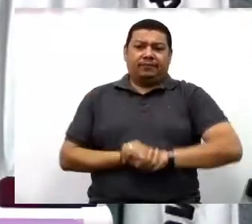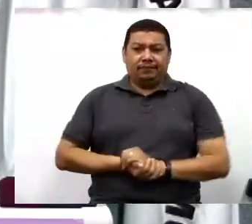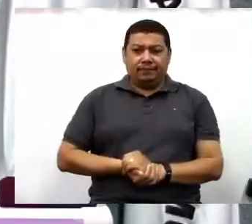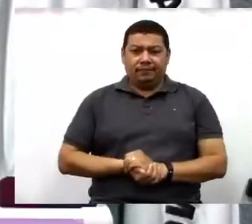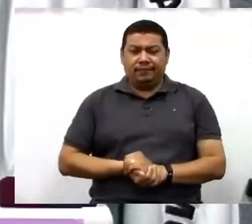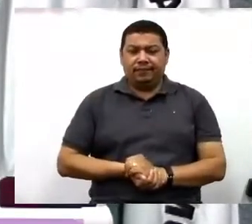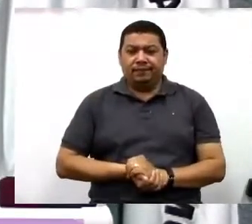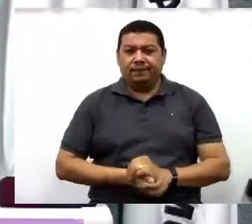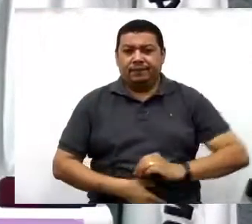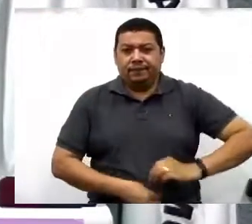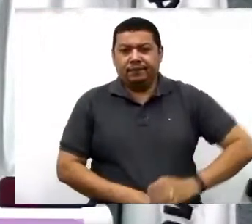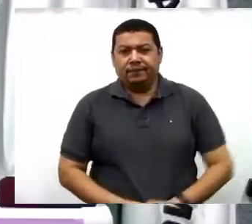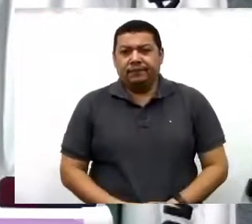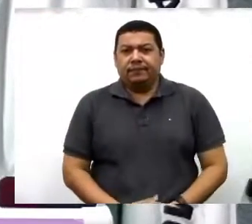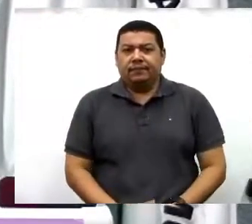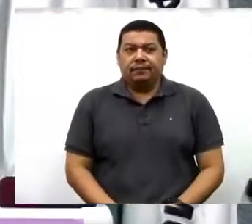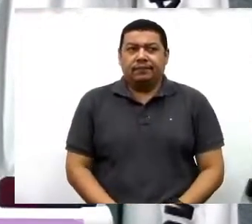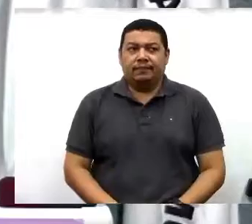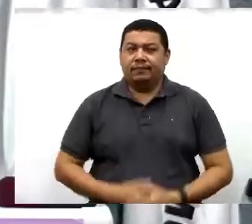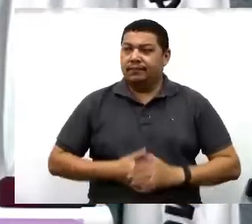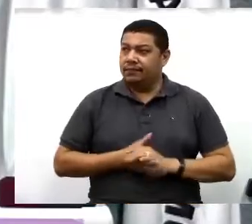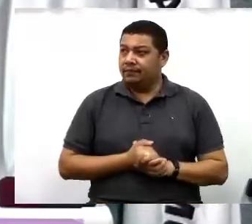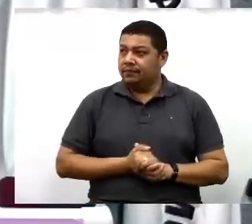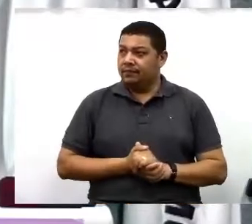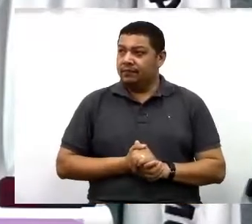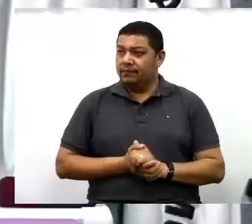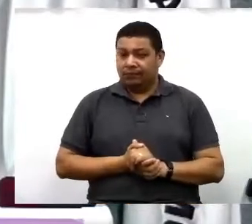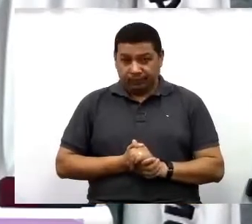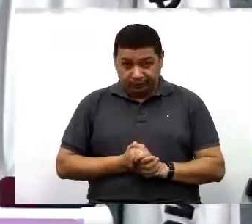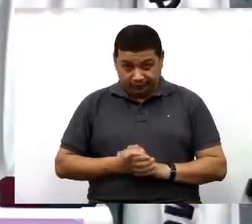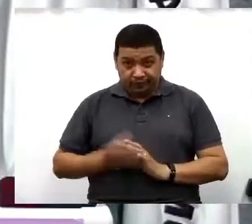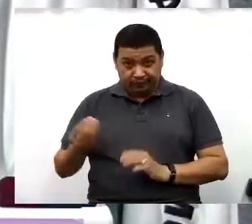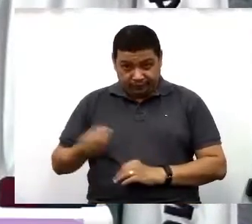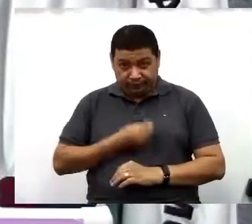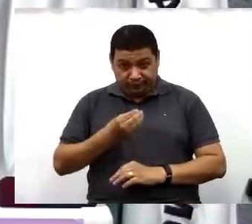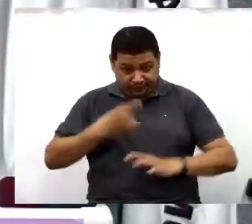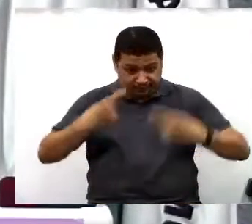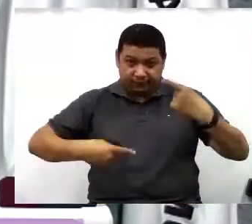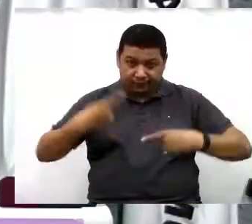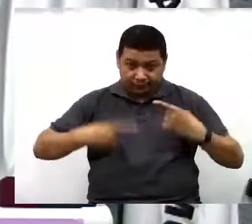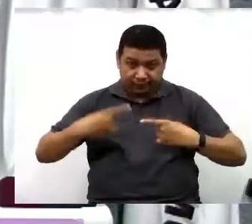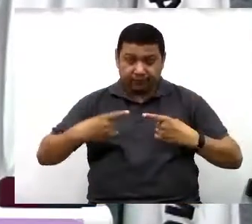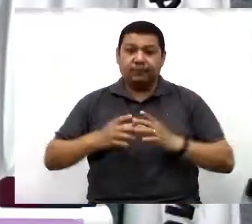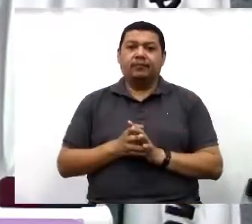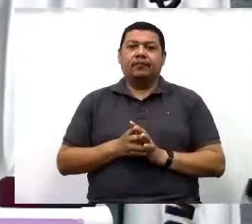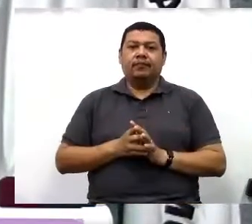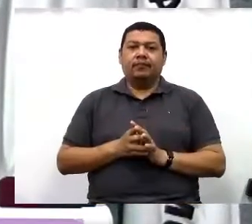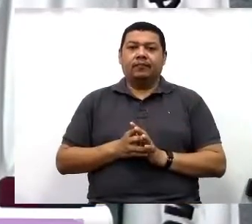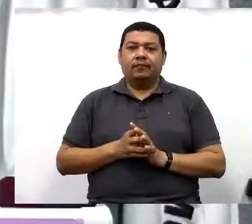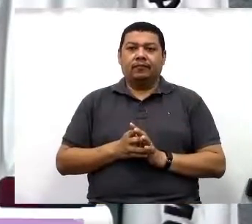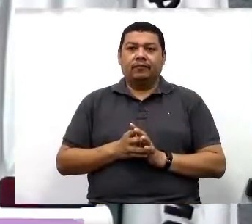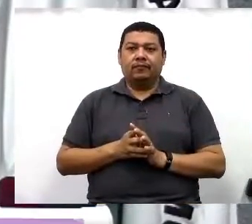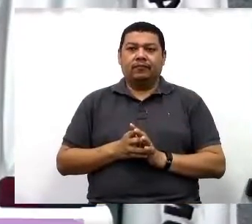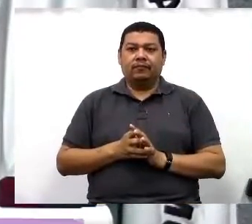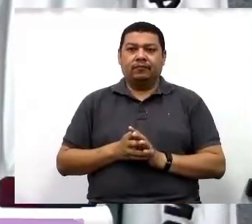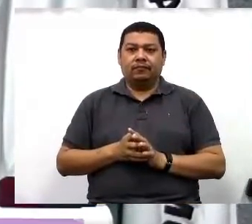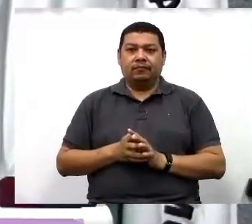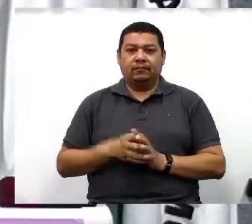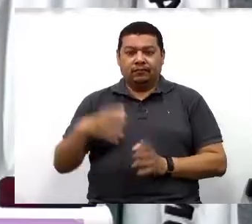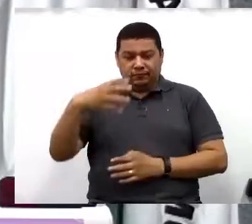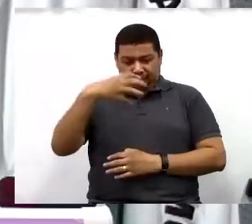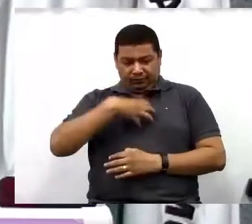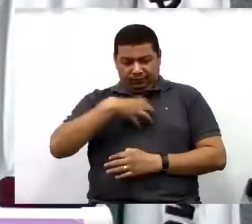carreira política, material, espiritual, sentimentos.